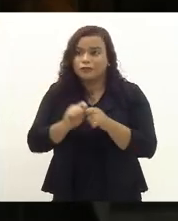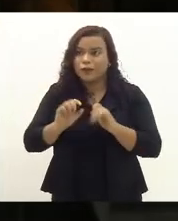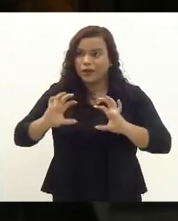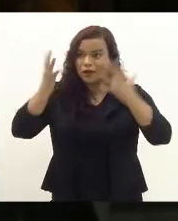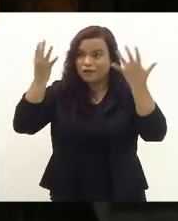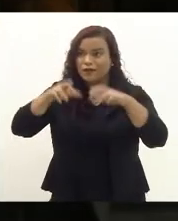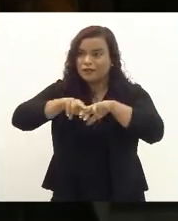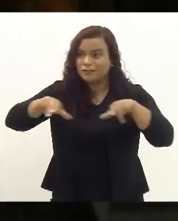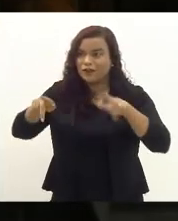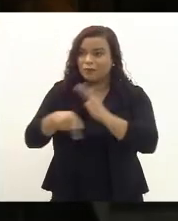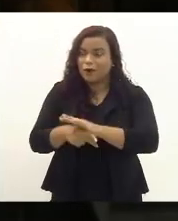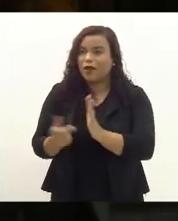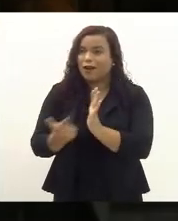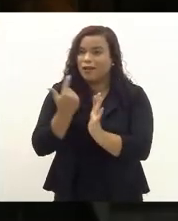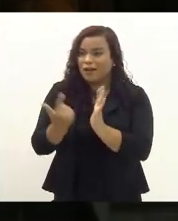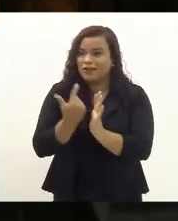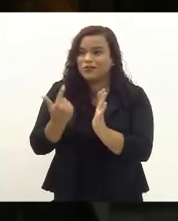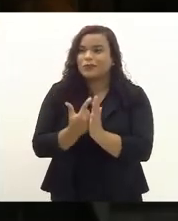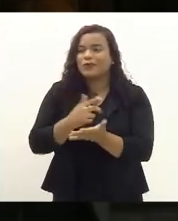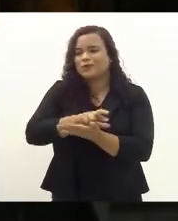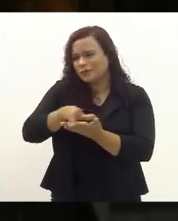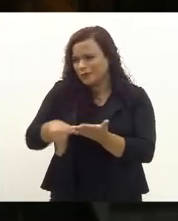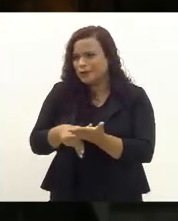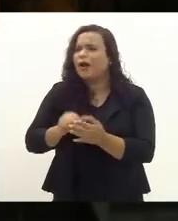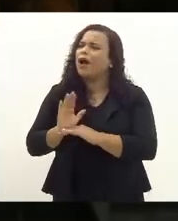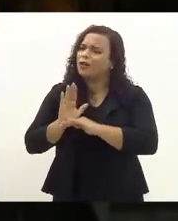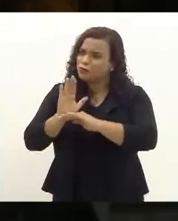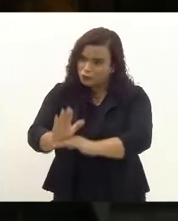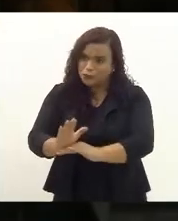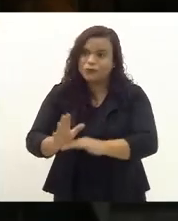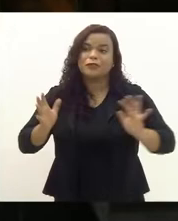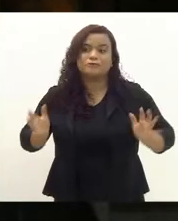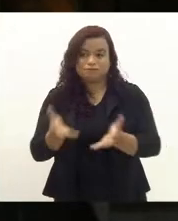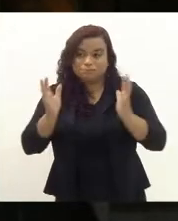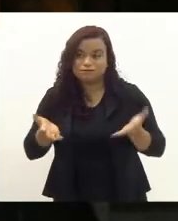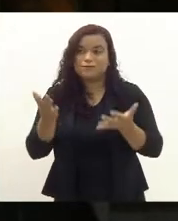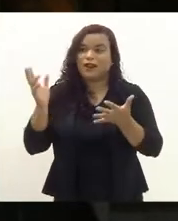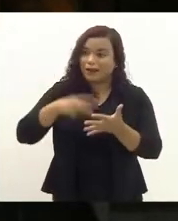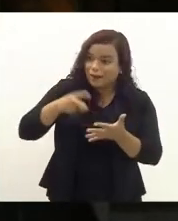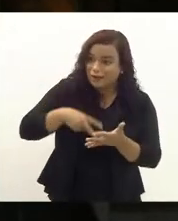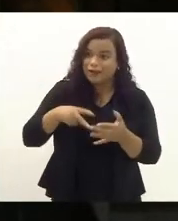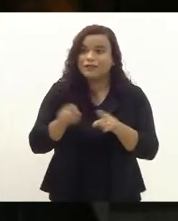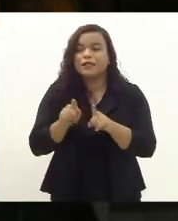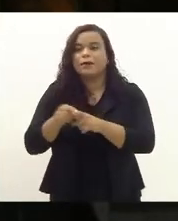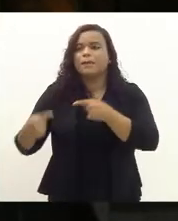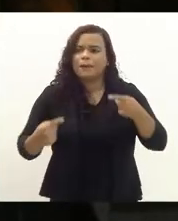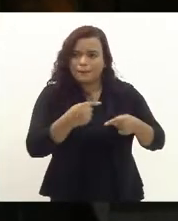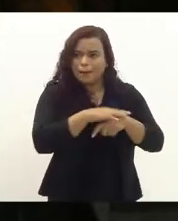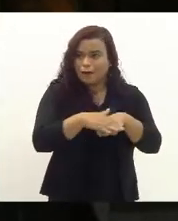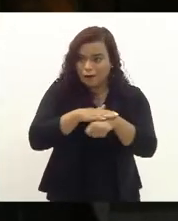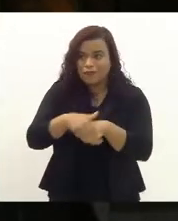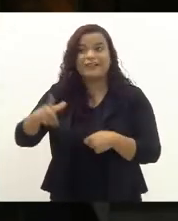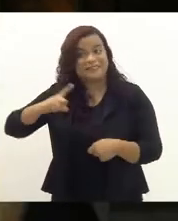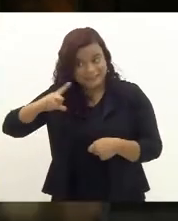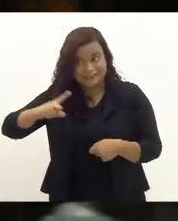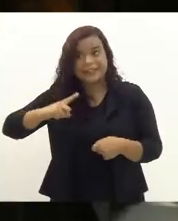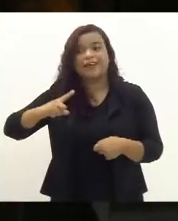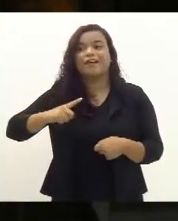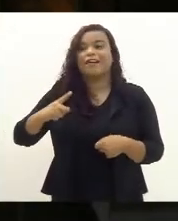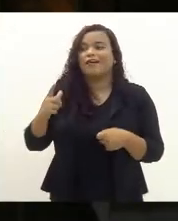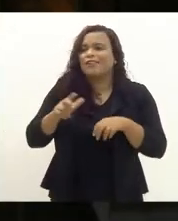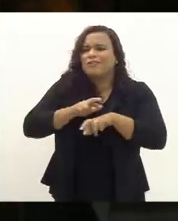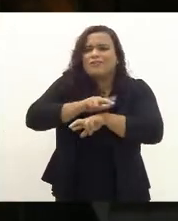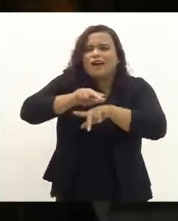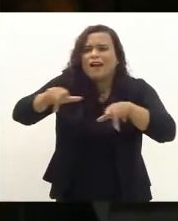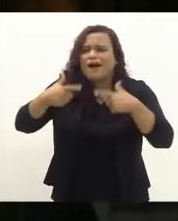dos eventos literários contribuem muito para o estímulo à leitura inclusive por dialogar com outras